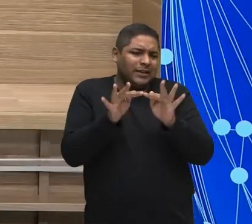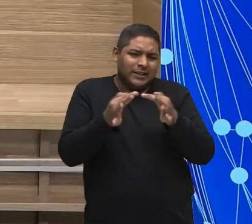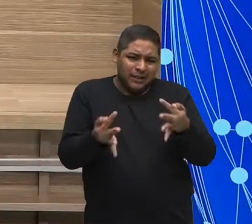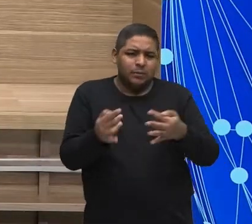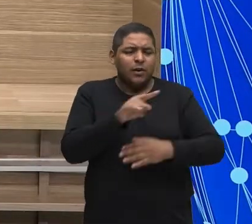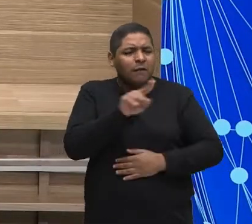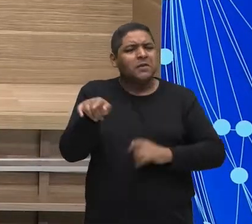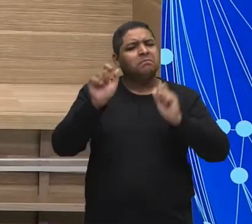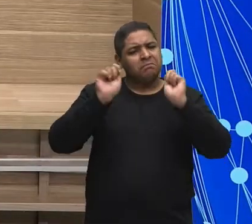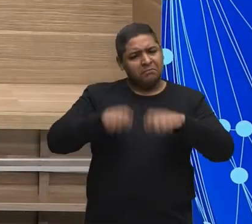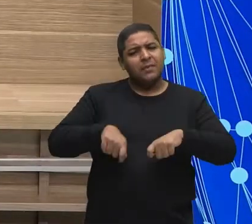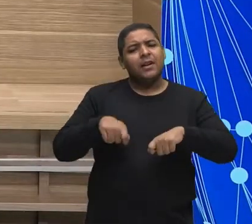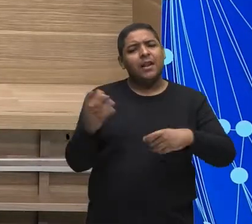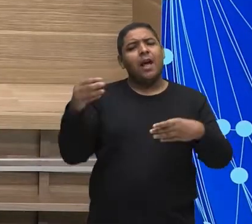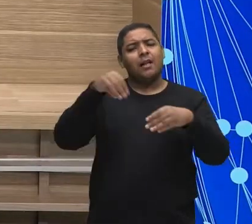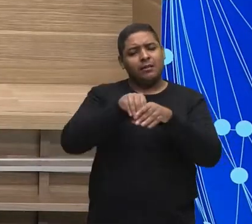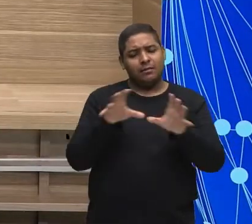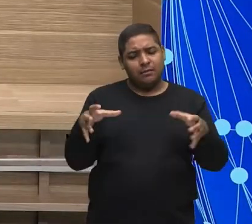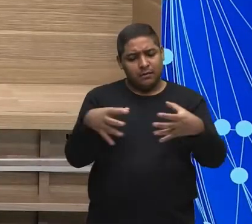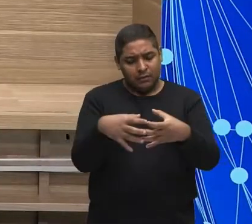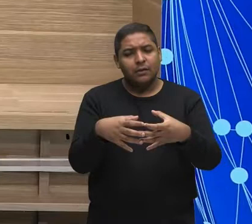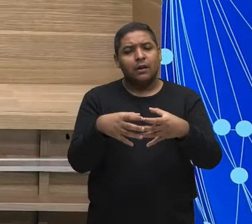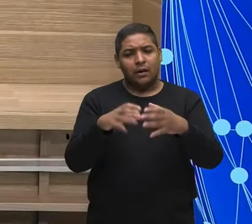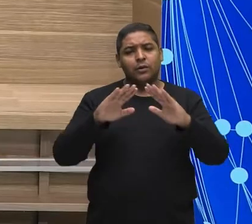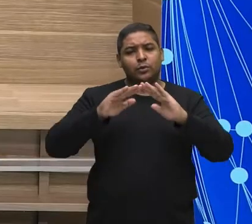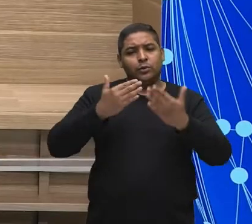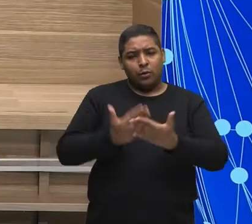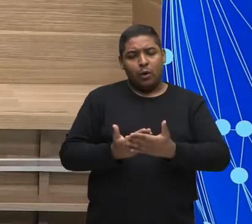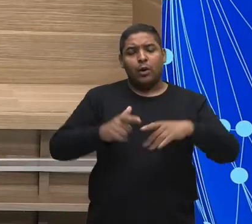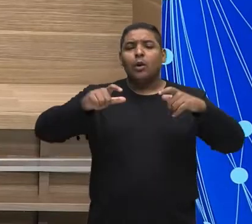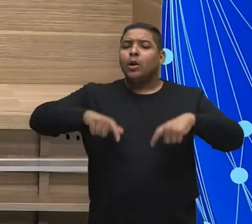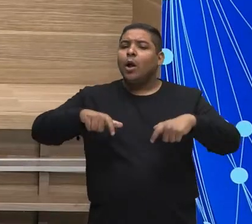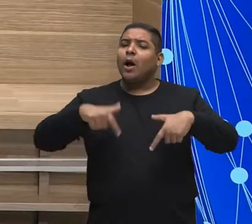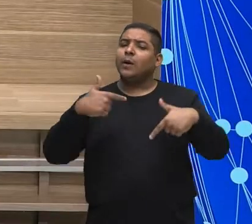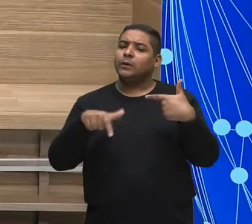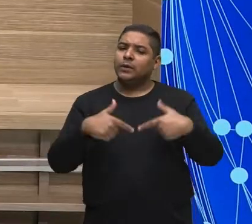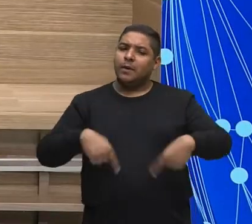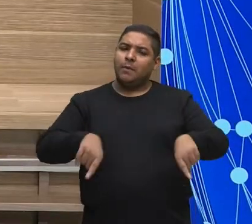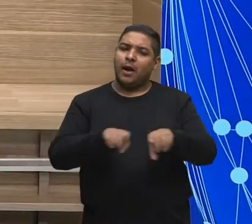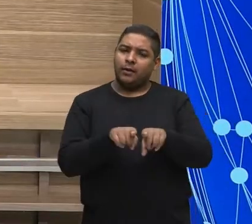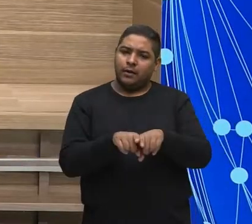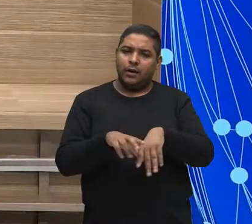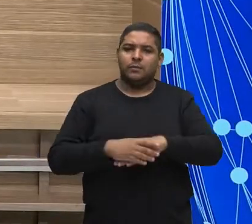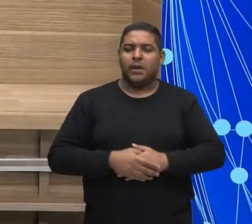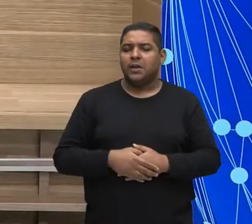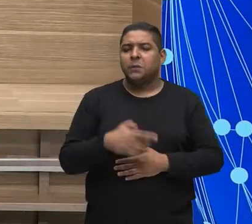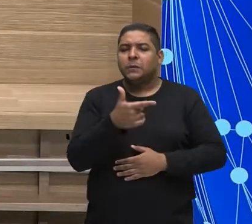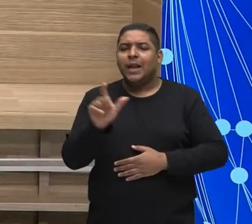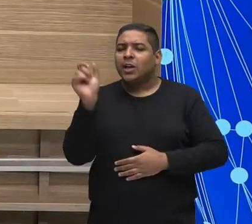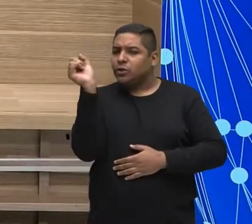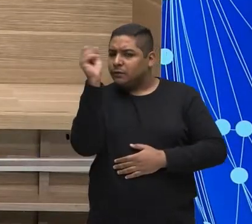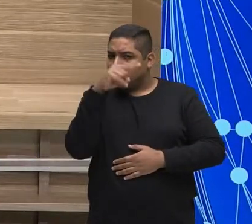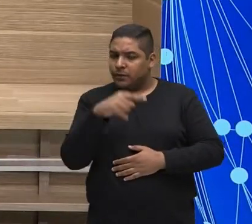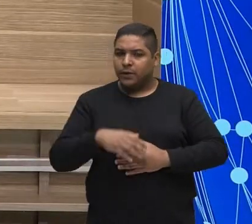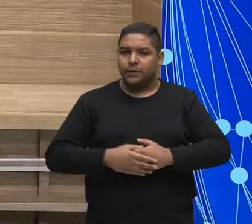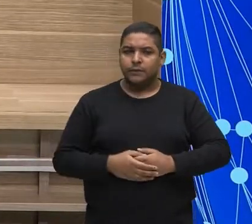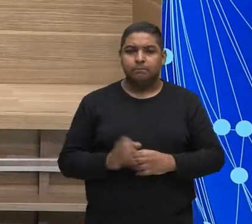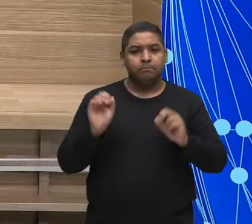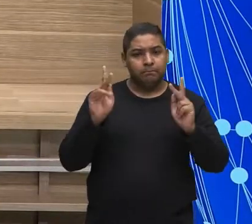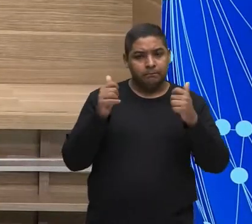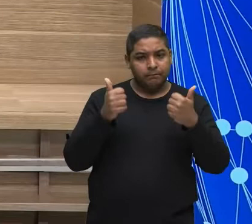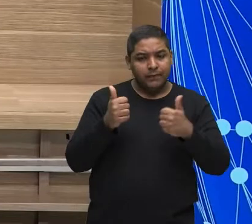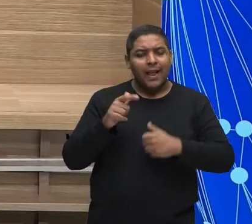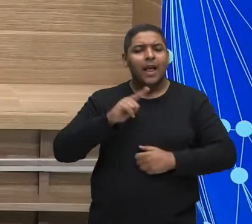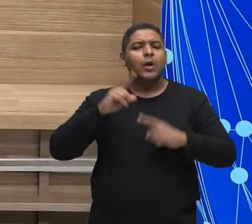pode executar dentro da escola, no seu ambiente de trabalho, sem nenhuma dificuldade, ok? Encontre um